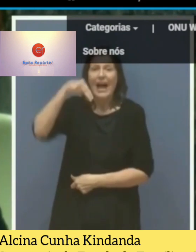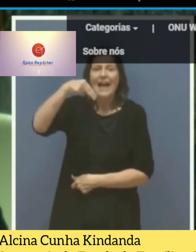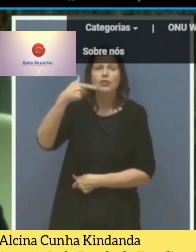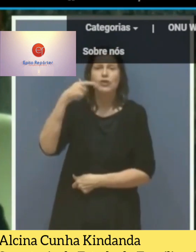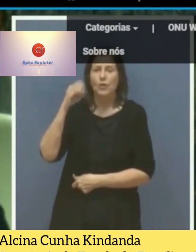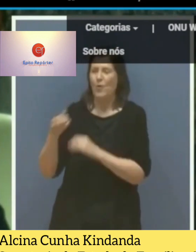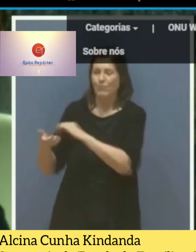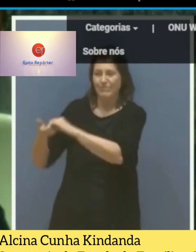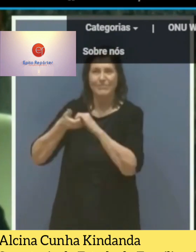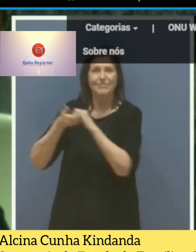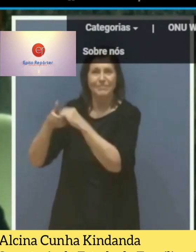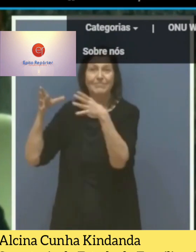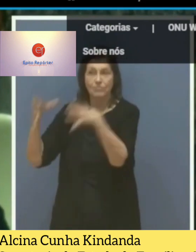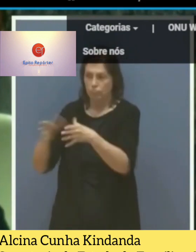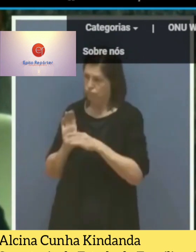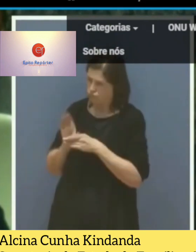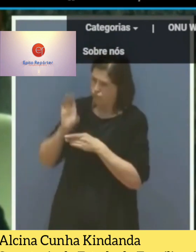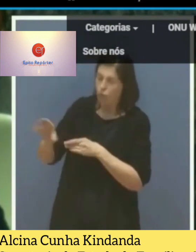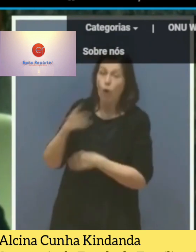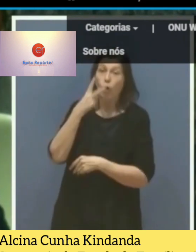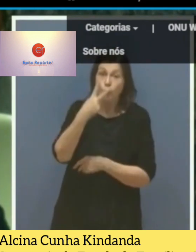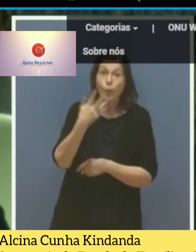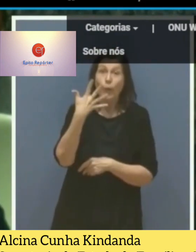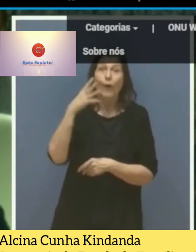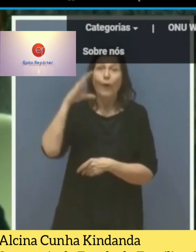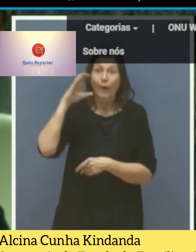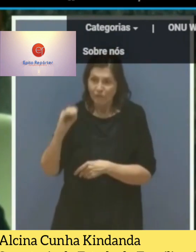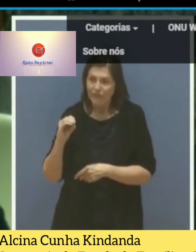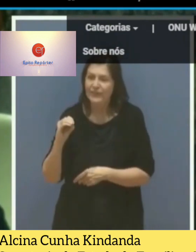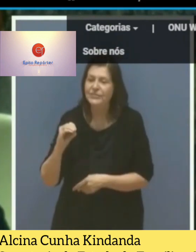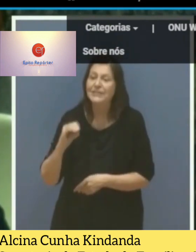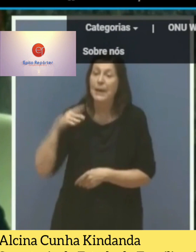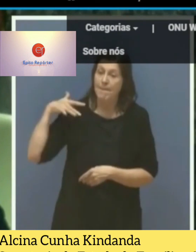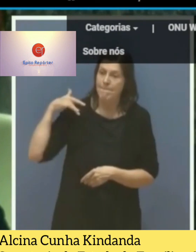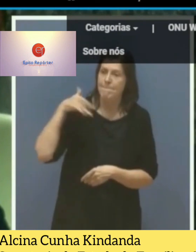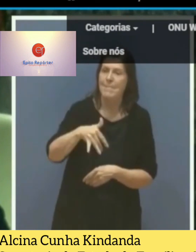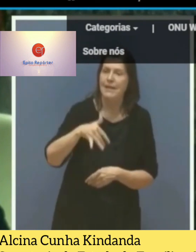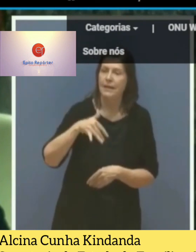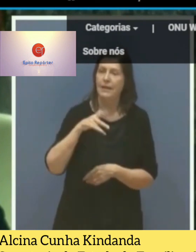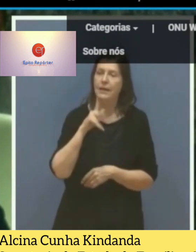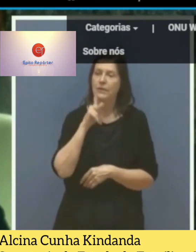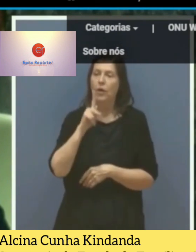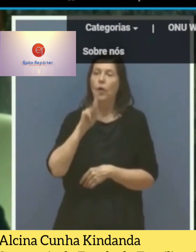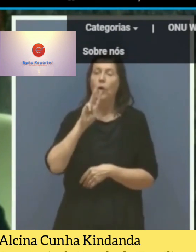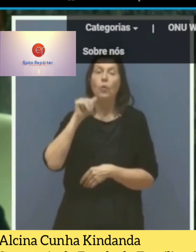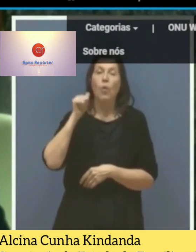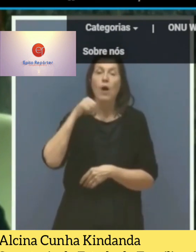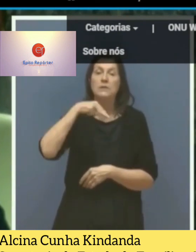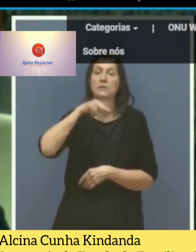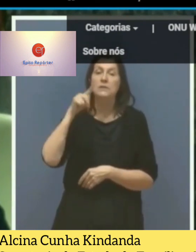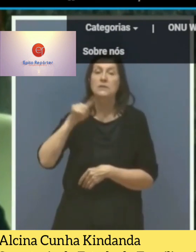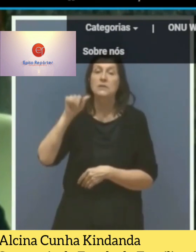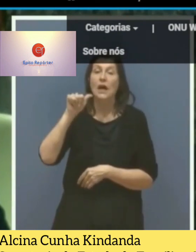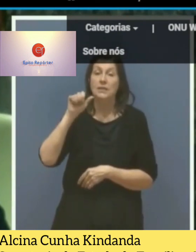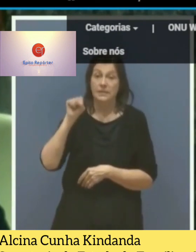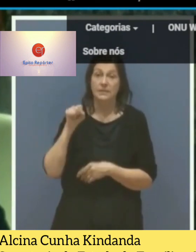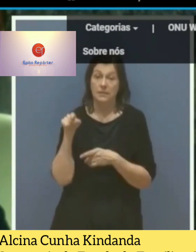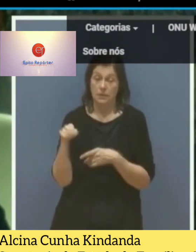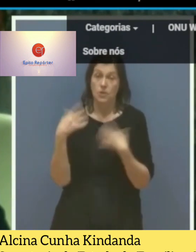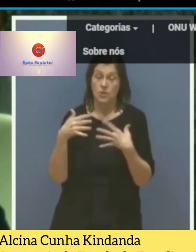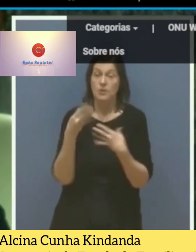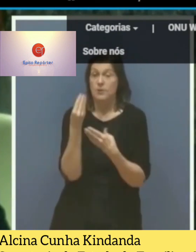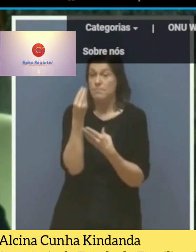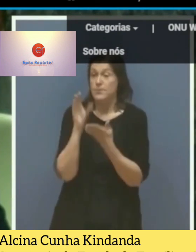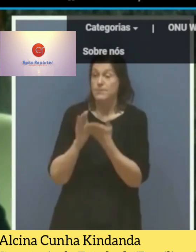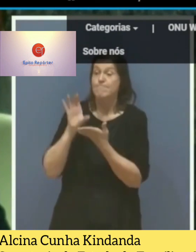mais de 250 milhões de coisas equivalente a meio milhão de dólares senhora Presidente minhas